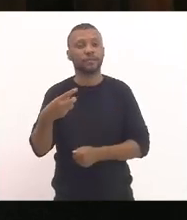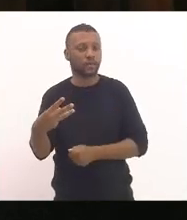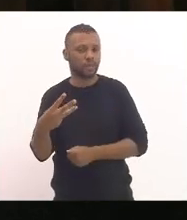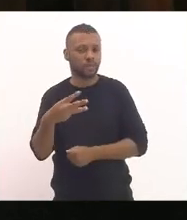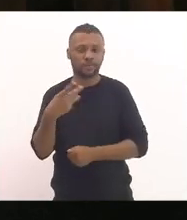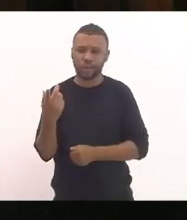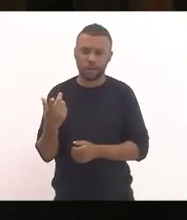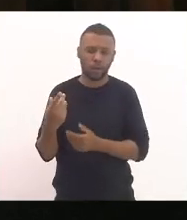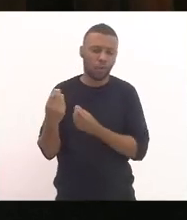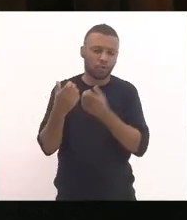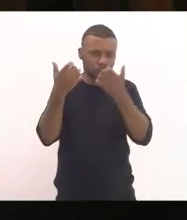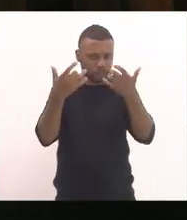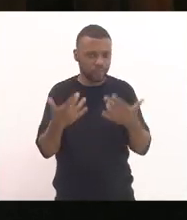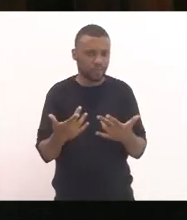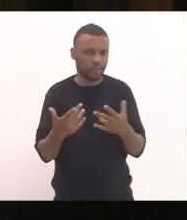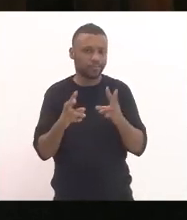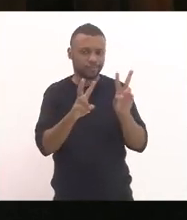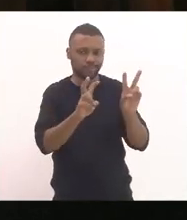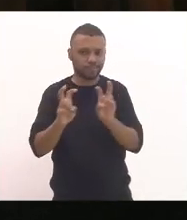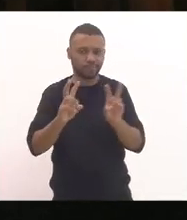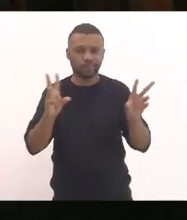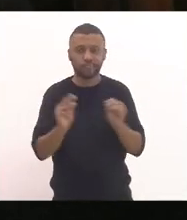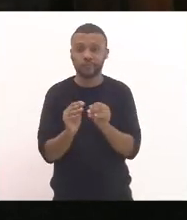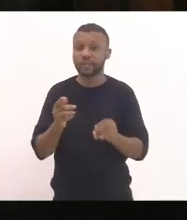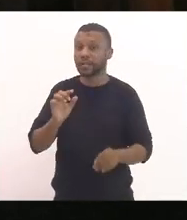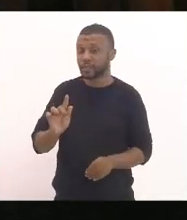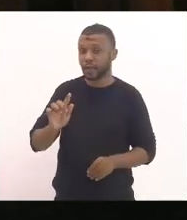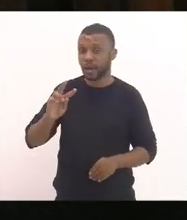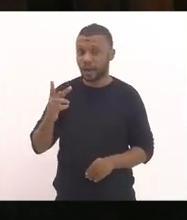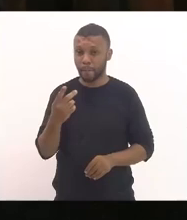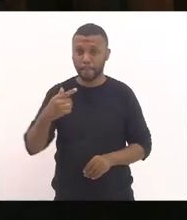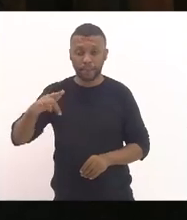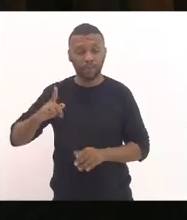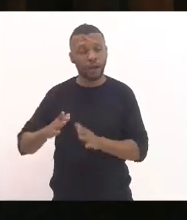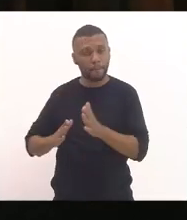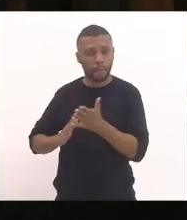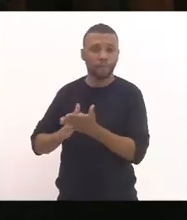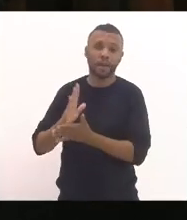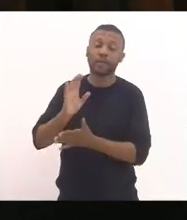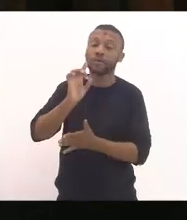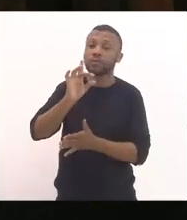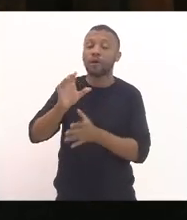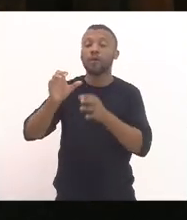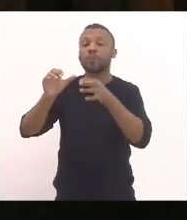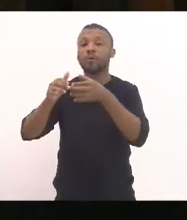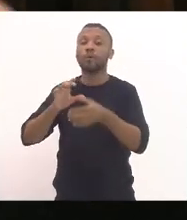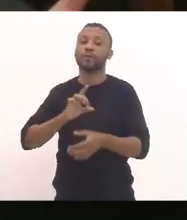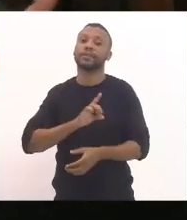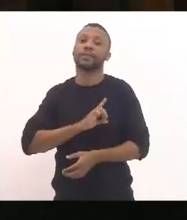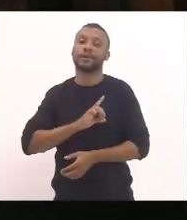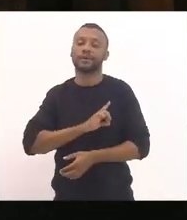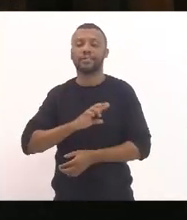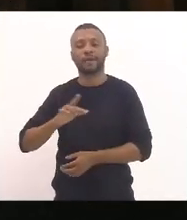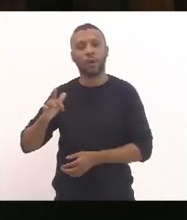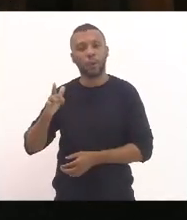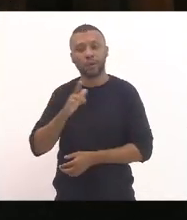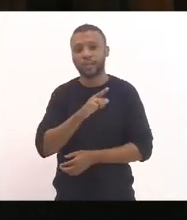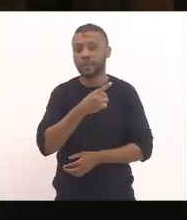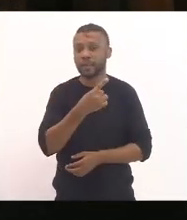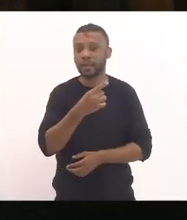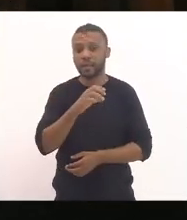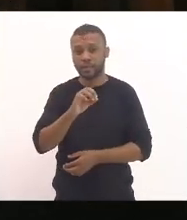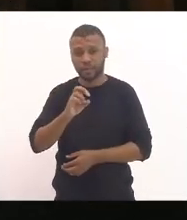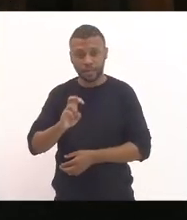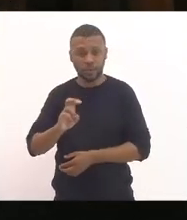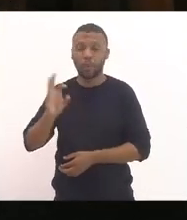contra nós já falamos e nós temos nessa ghp que foi aprovado agora só os delegados de polícia alcançaram 105